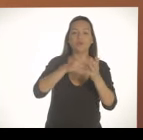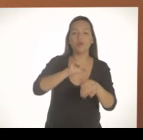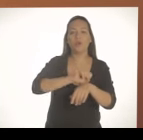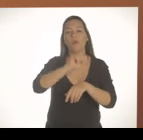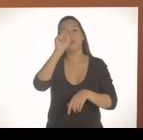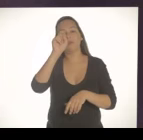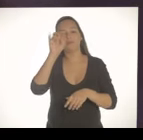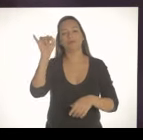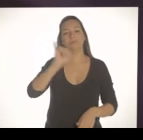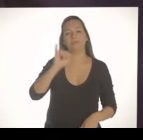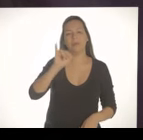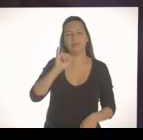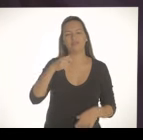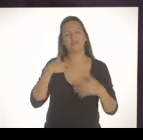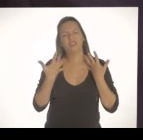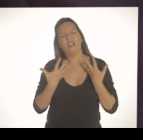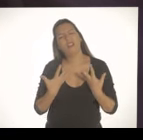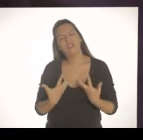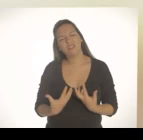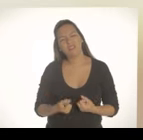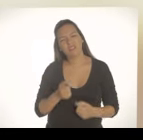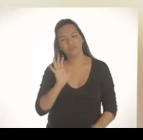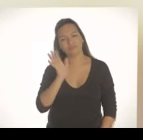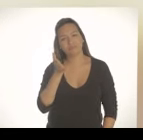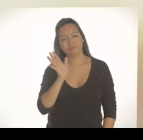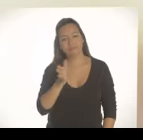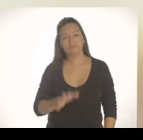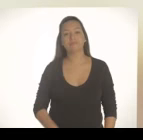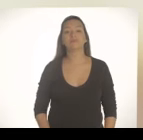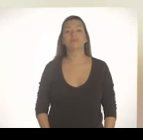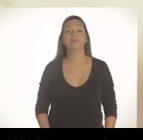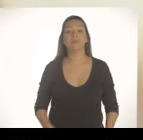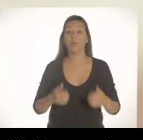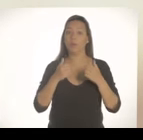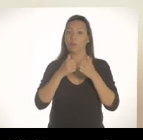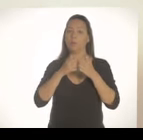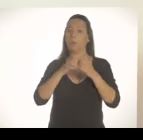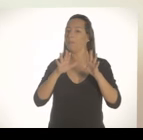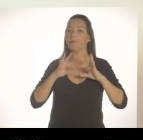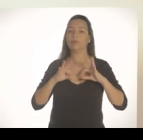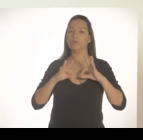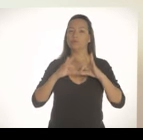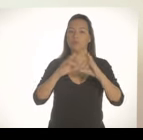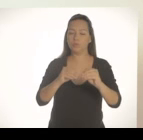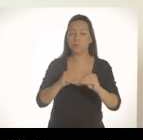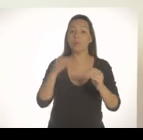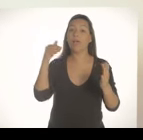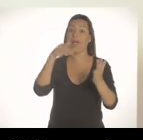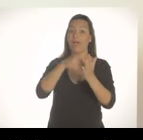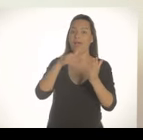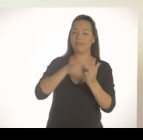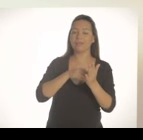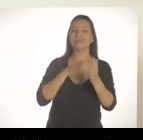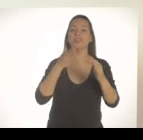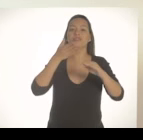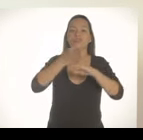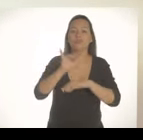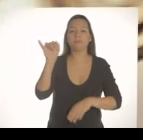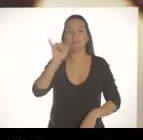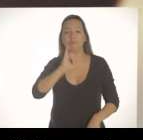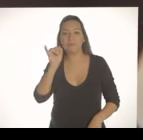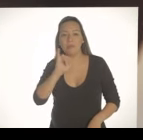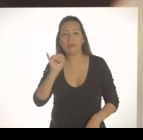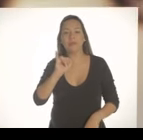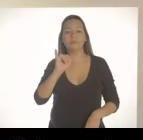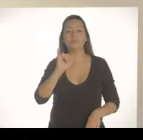cansada, chego desanimada. Aqui que começa todo o meu processo, até a chegada do meu trabalho. Esperança